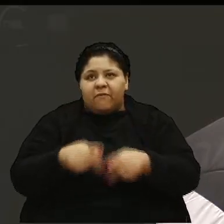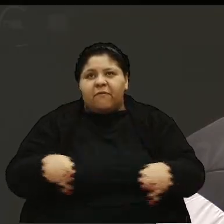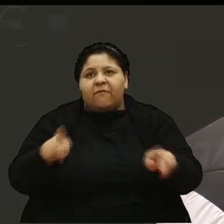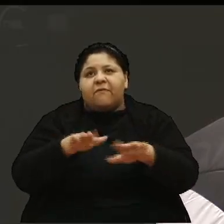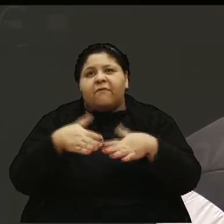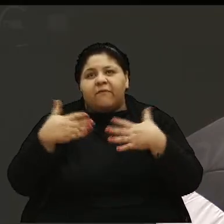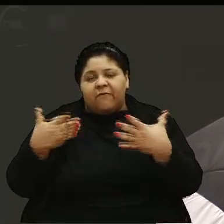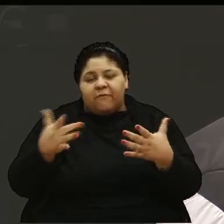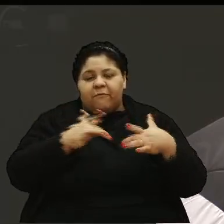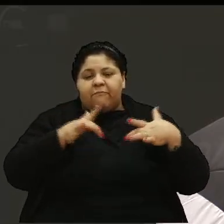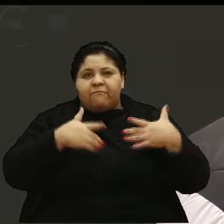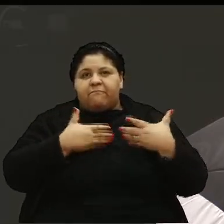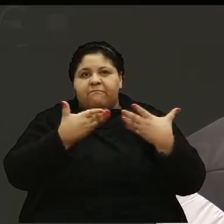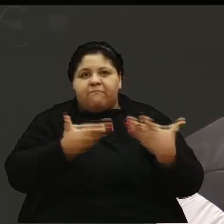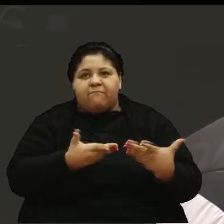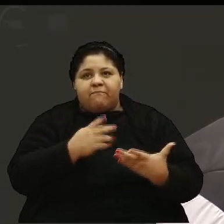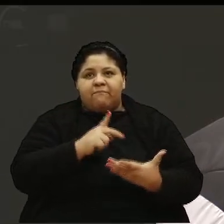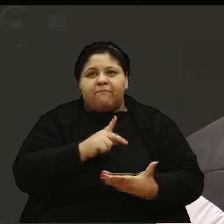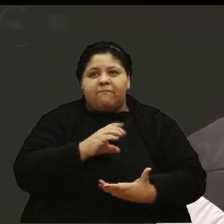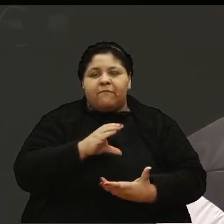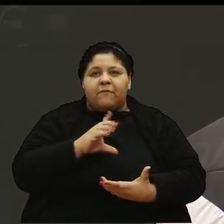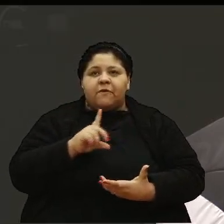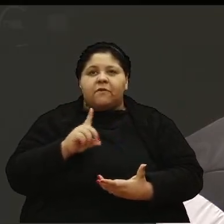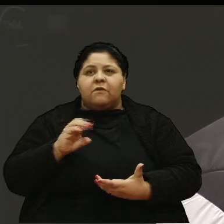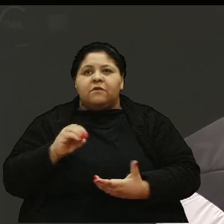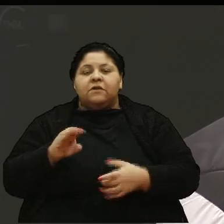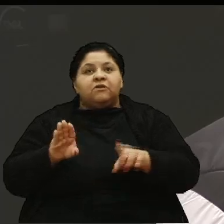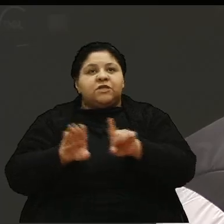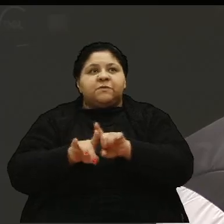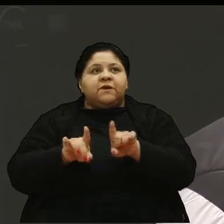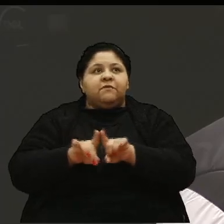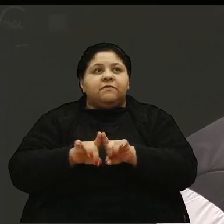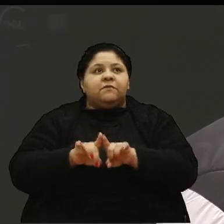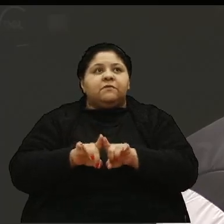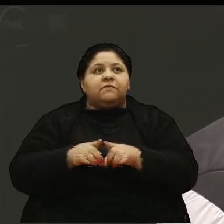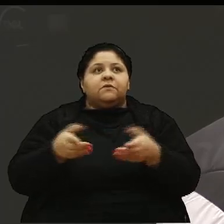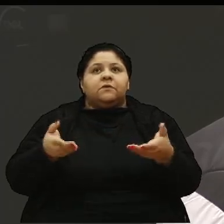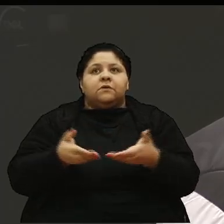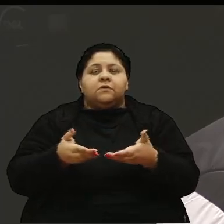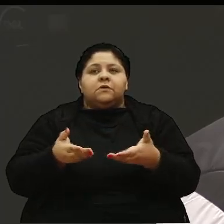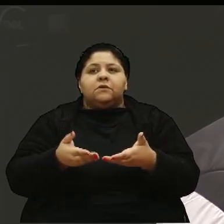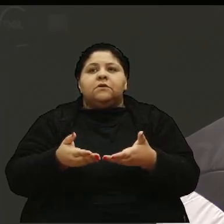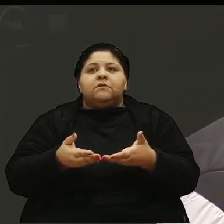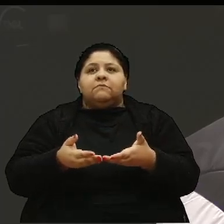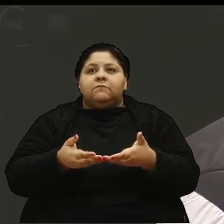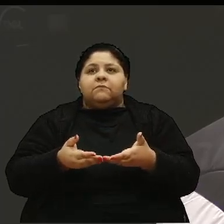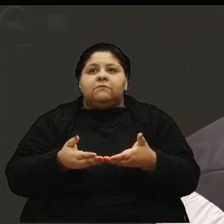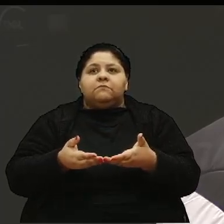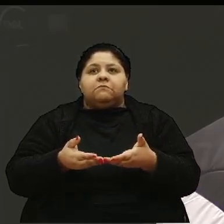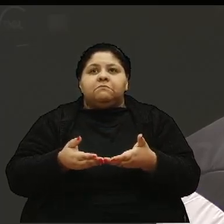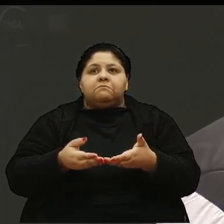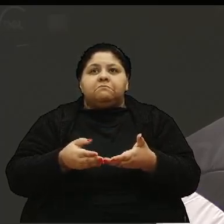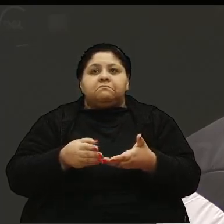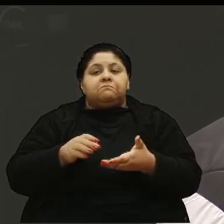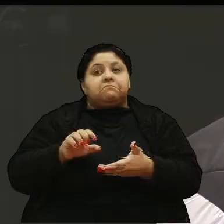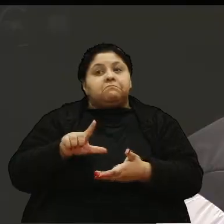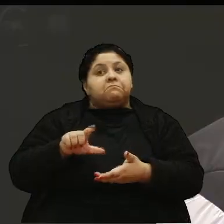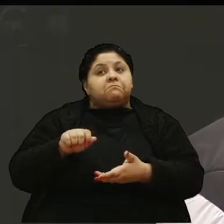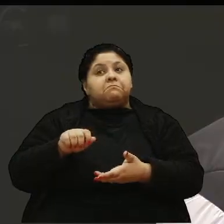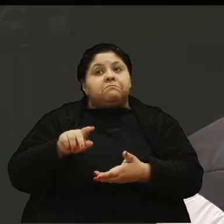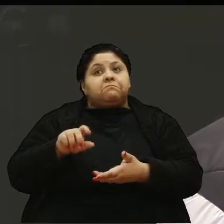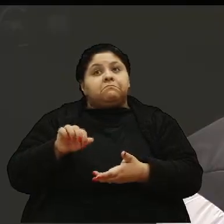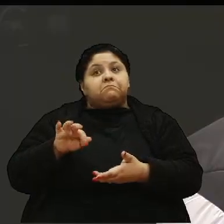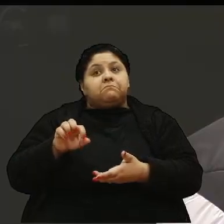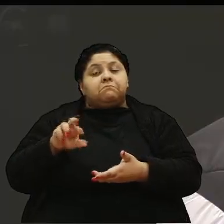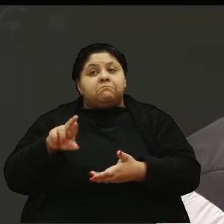com solidariedade, a bancada do PCdoB de Caxias do Sul manifesta seu pesar pelo passamento de Elvira Ballester Laferte, esposa